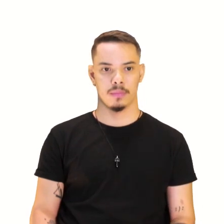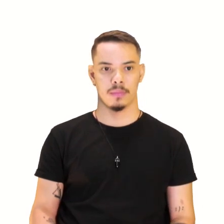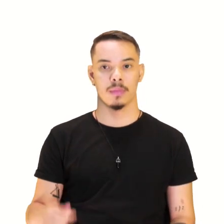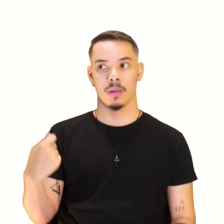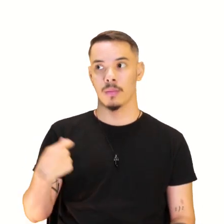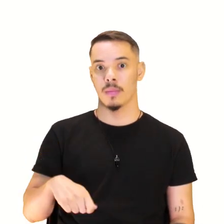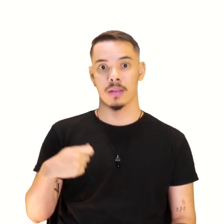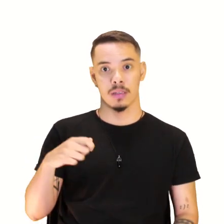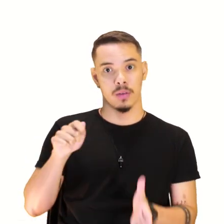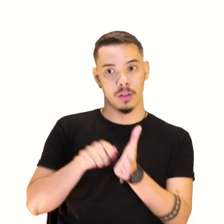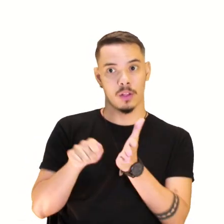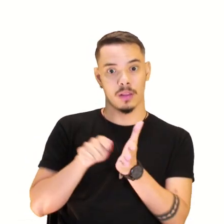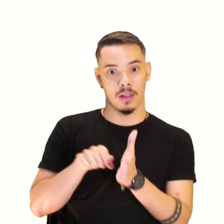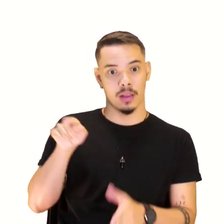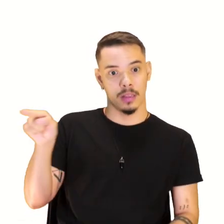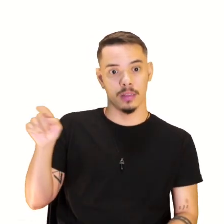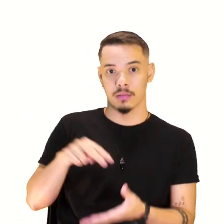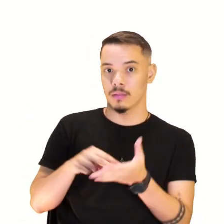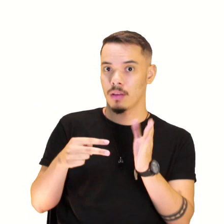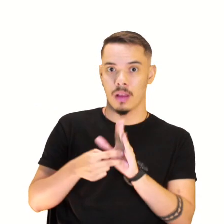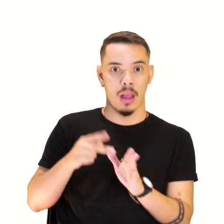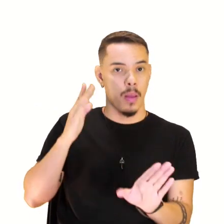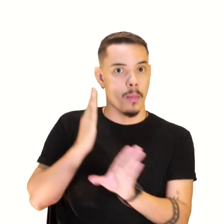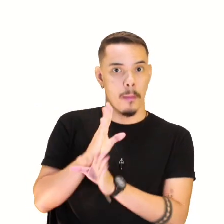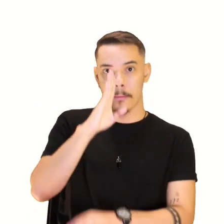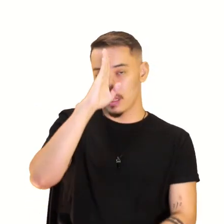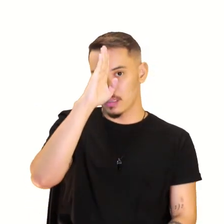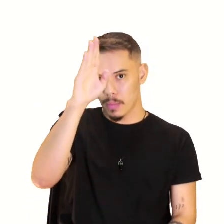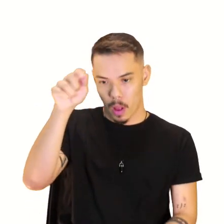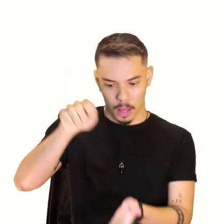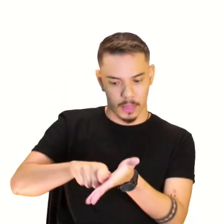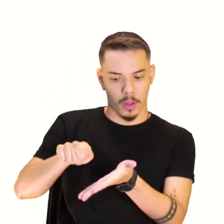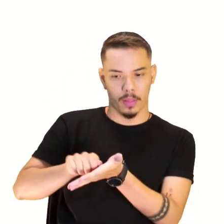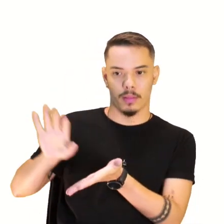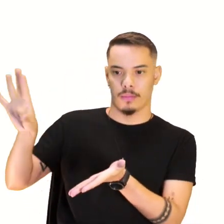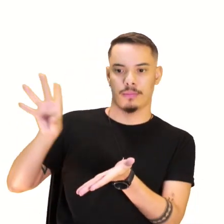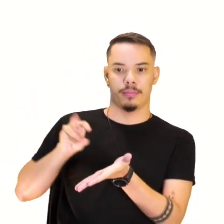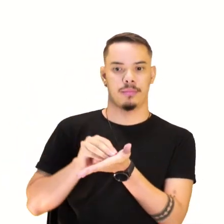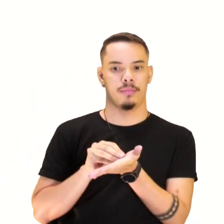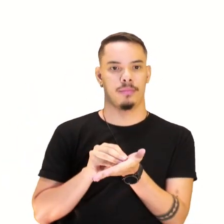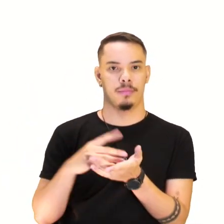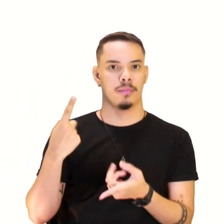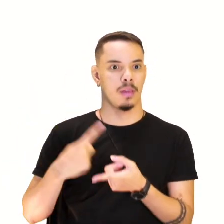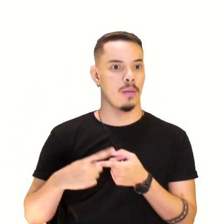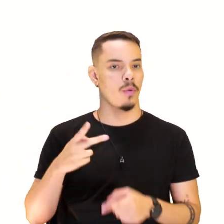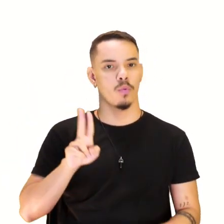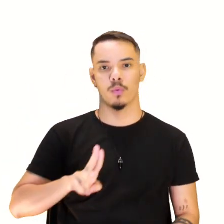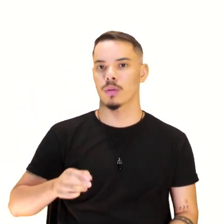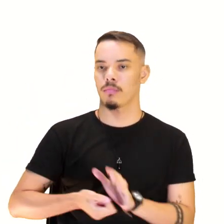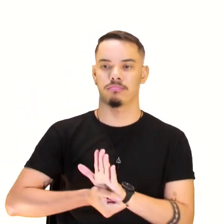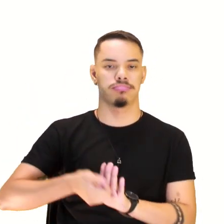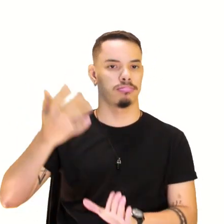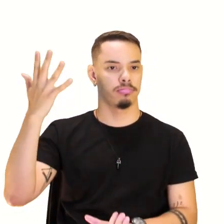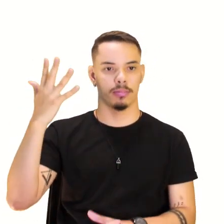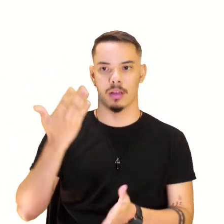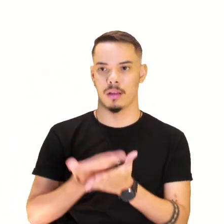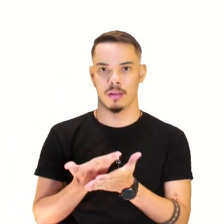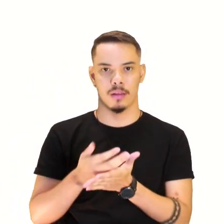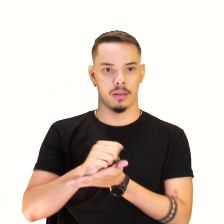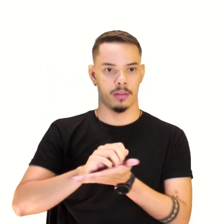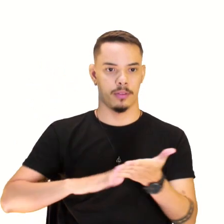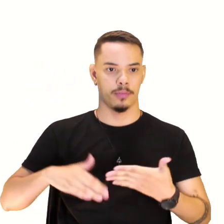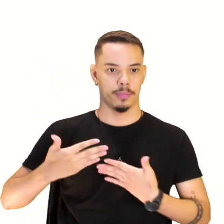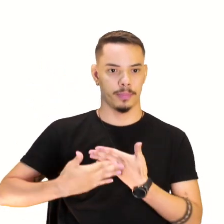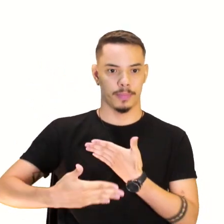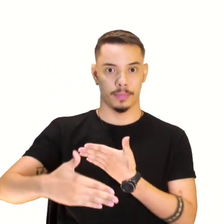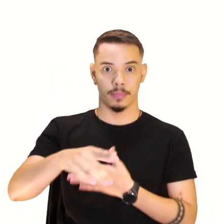anotar esse slide, sem sombra de dúvida. Anota o termo geral, porque a gente vai usar ele muitas vezes agora nas atividades, né? E você